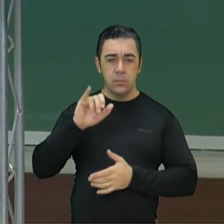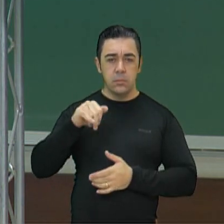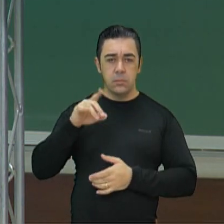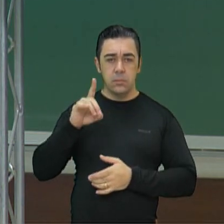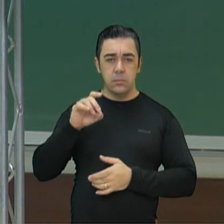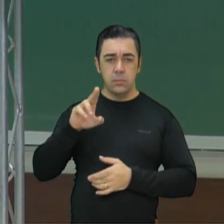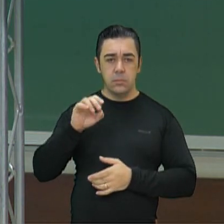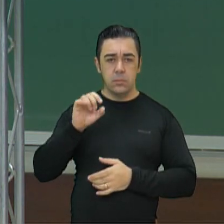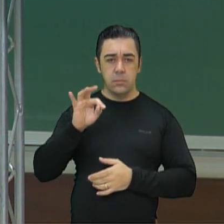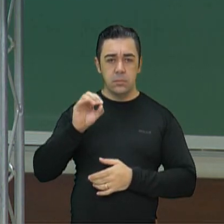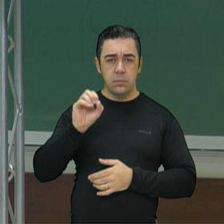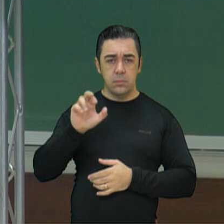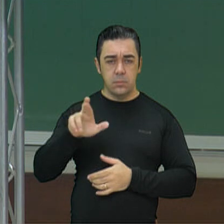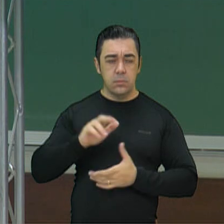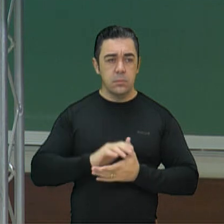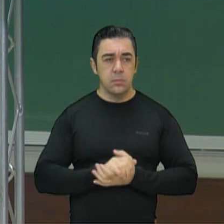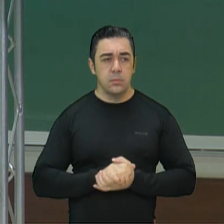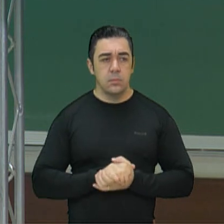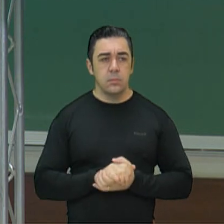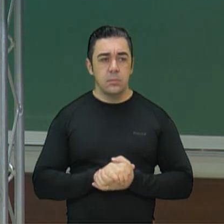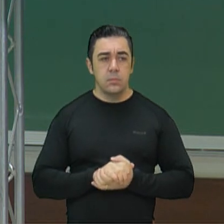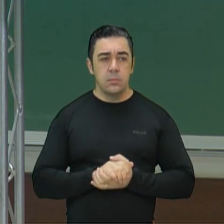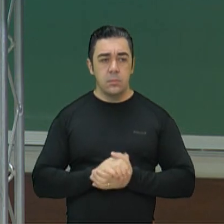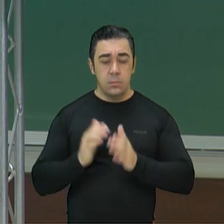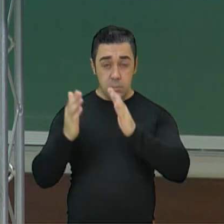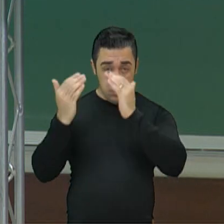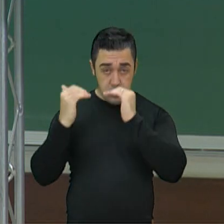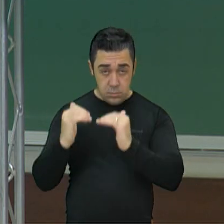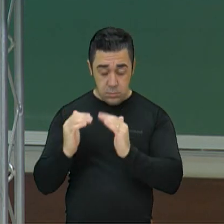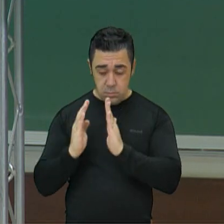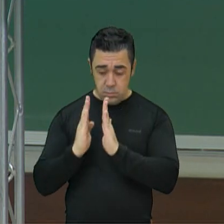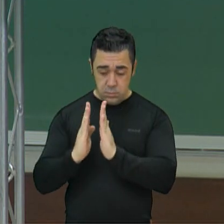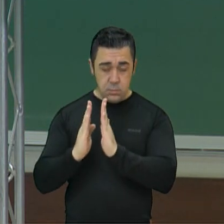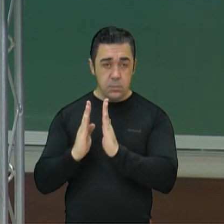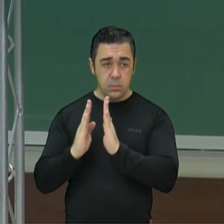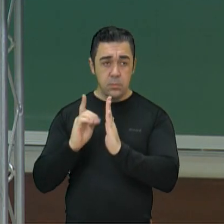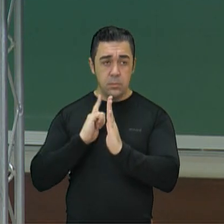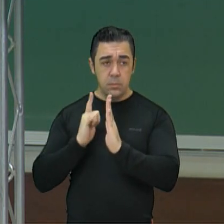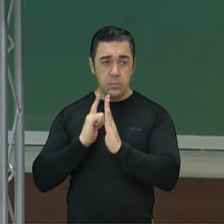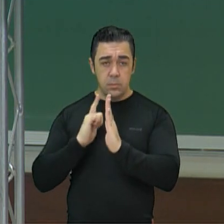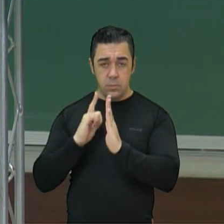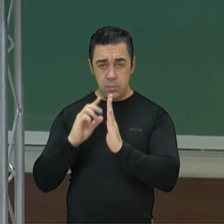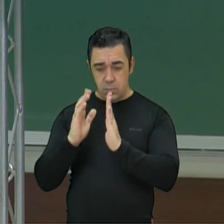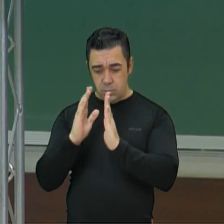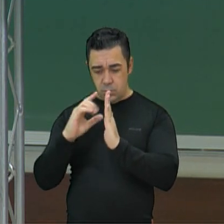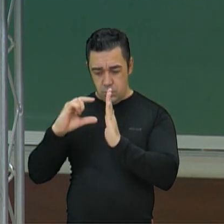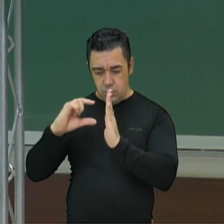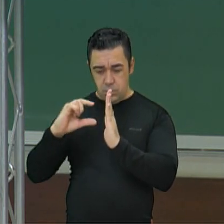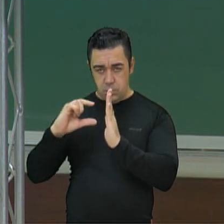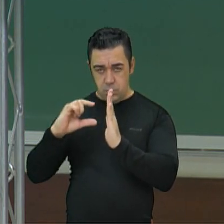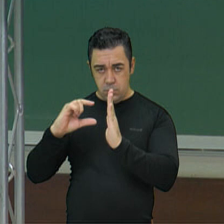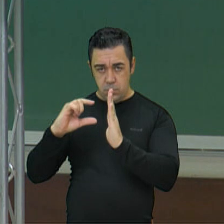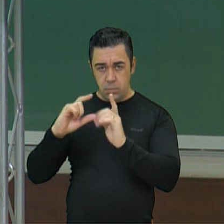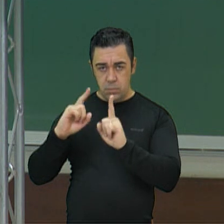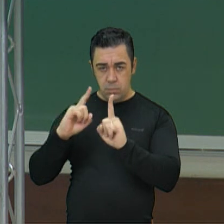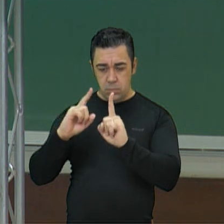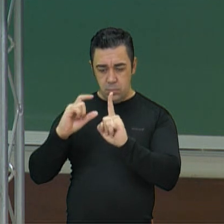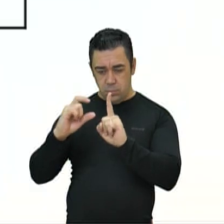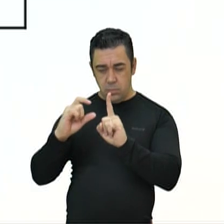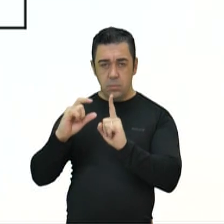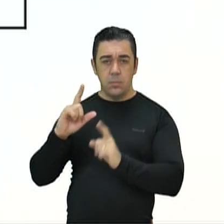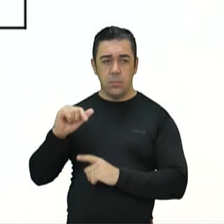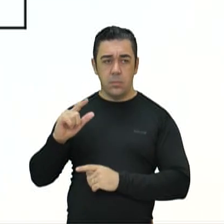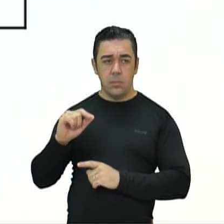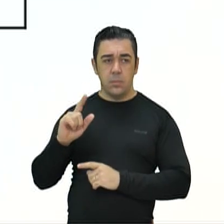indutor. Tá? Logo abaixo aqui nós temos o gerador. O gerador é representado pela